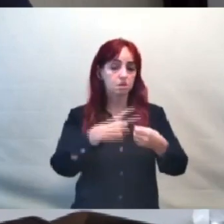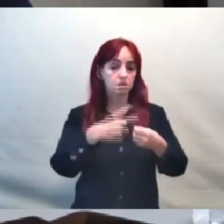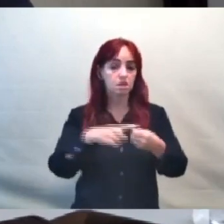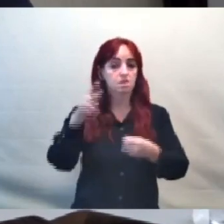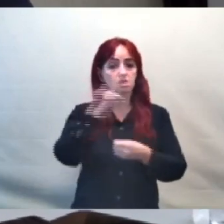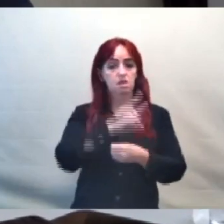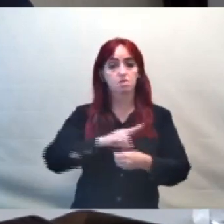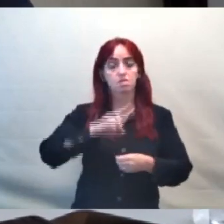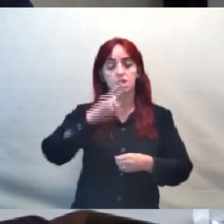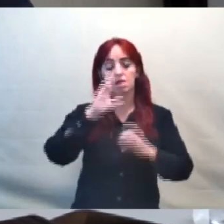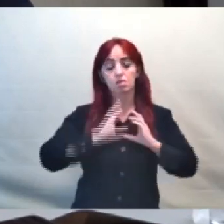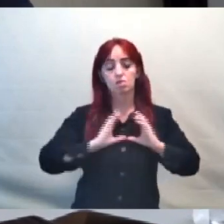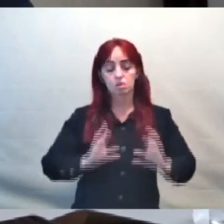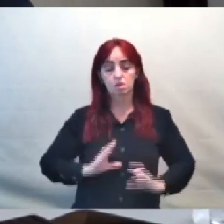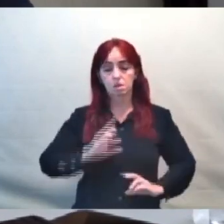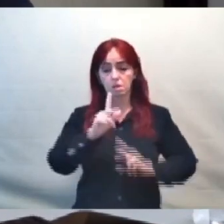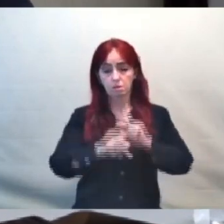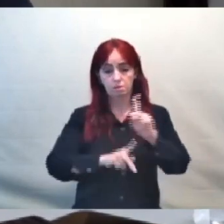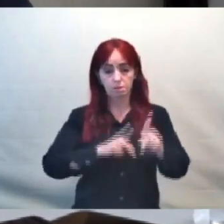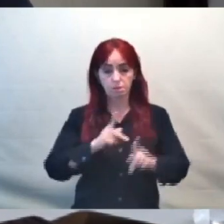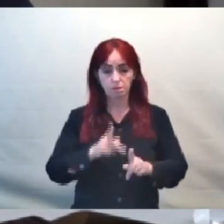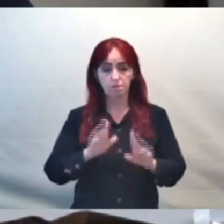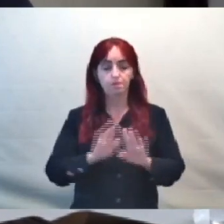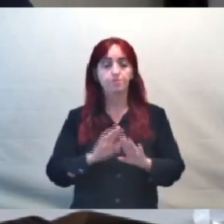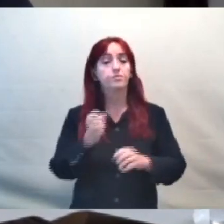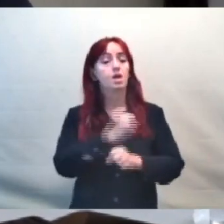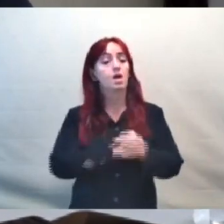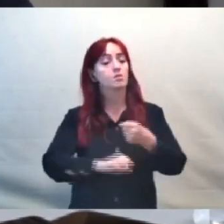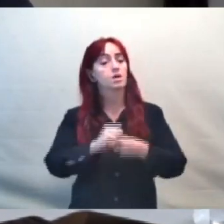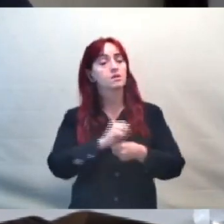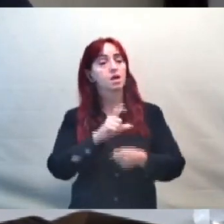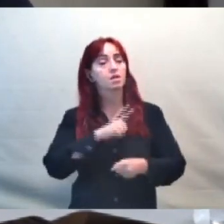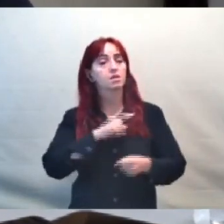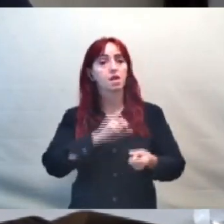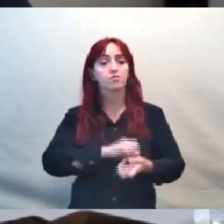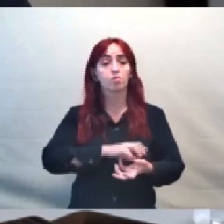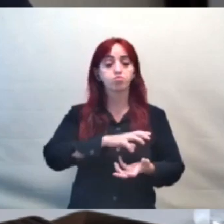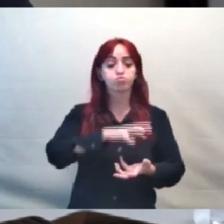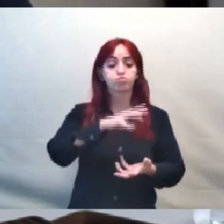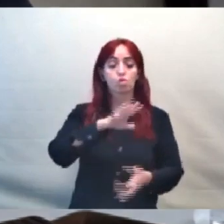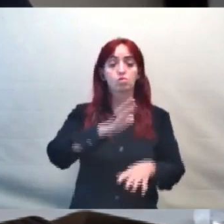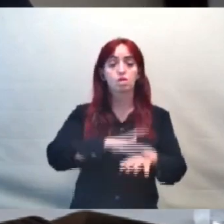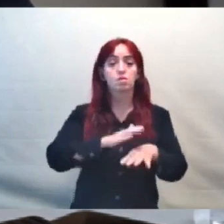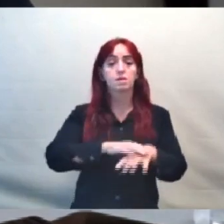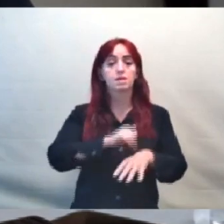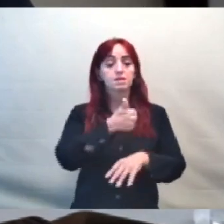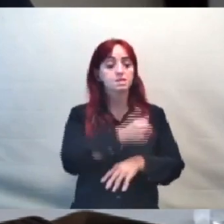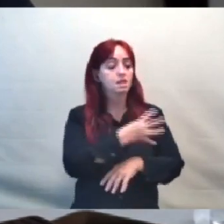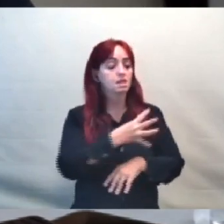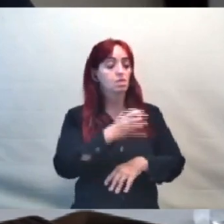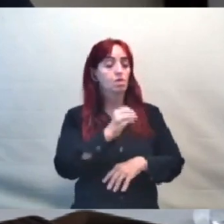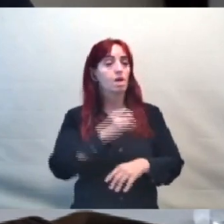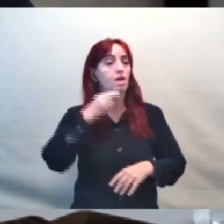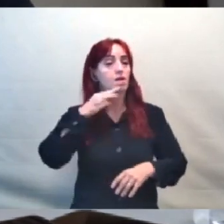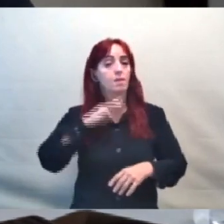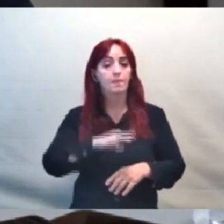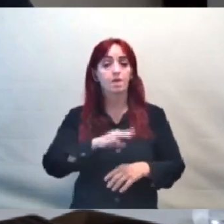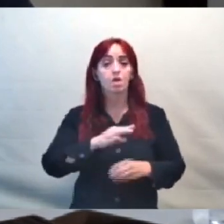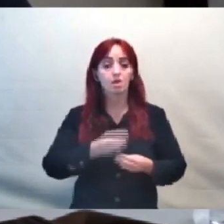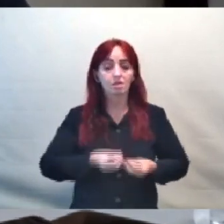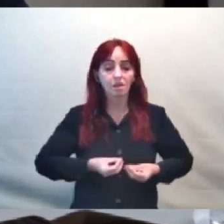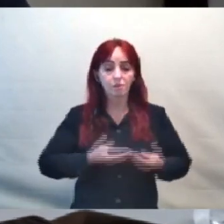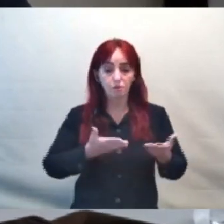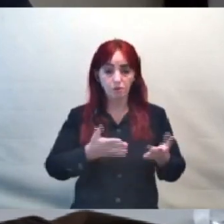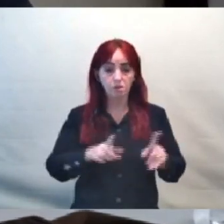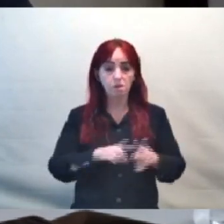ano passado, nós tivemos um montante de mais de R$ 140 milhões devolvidos. O nosso compromisso era